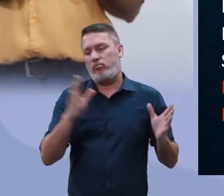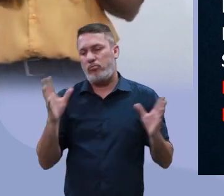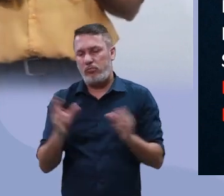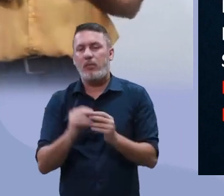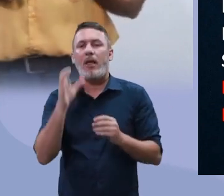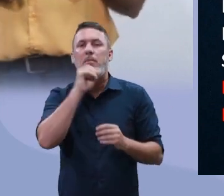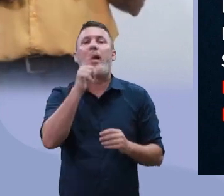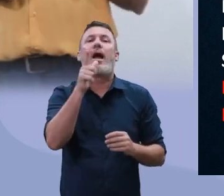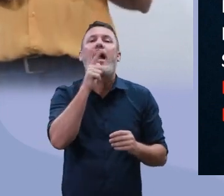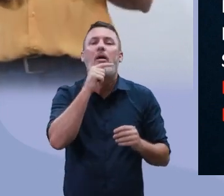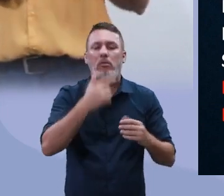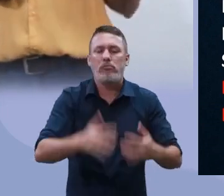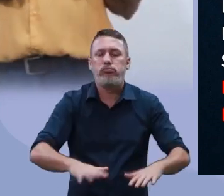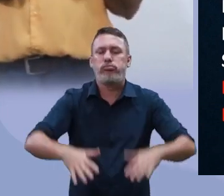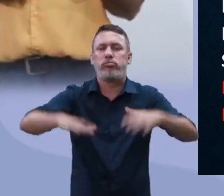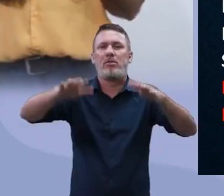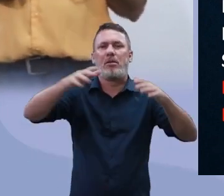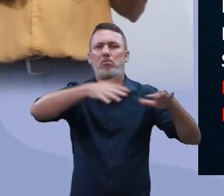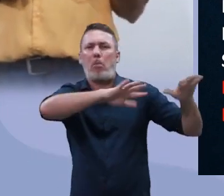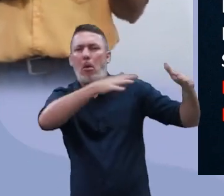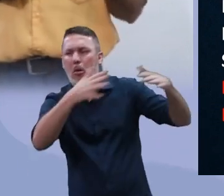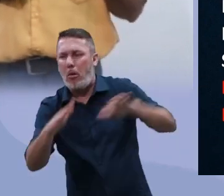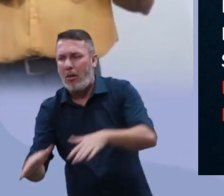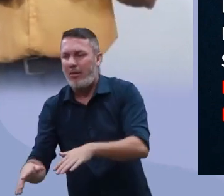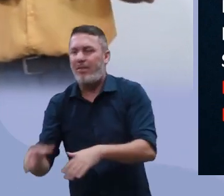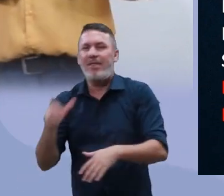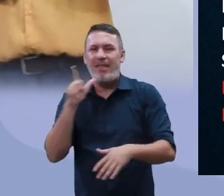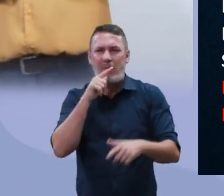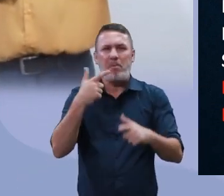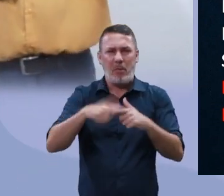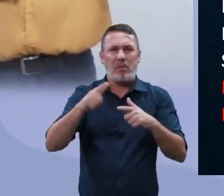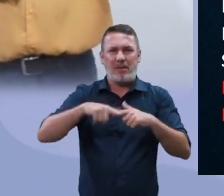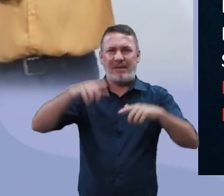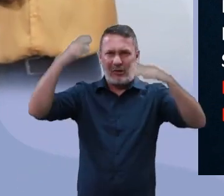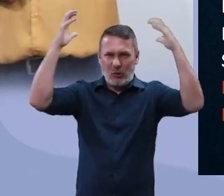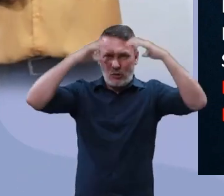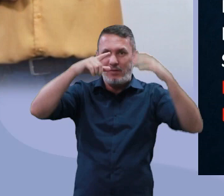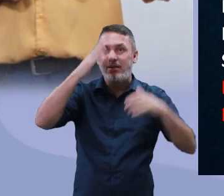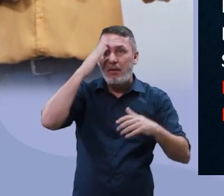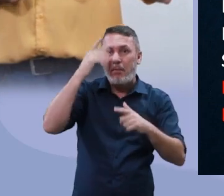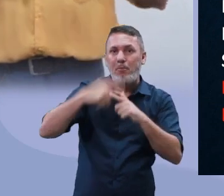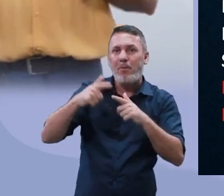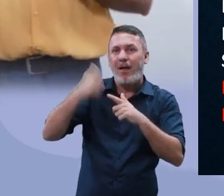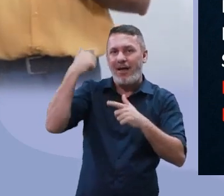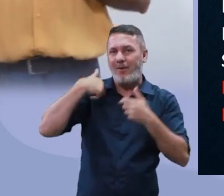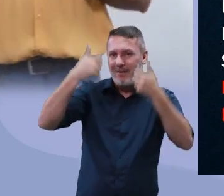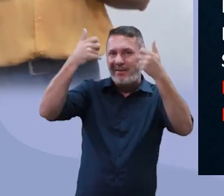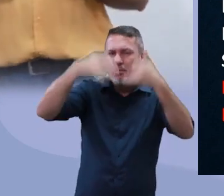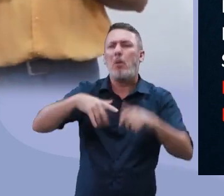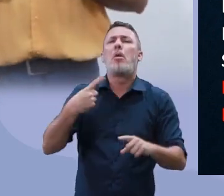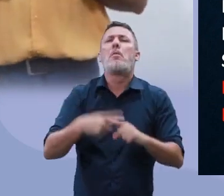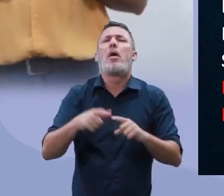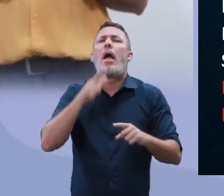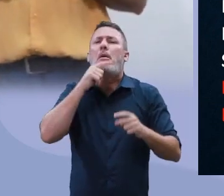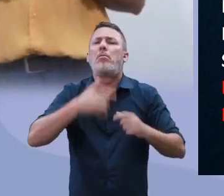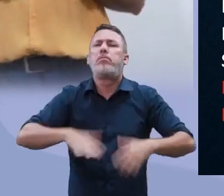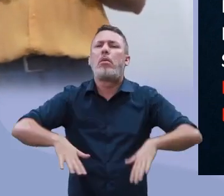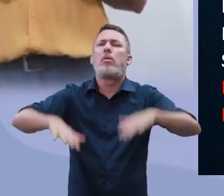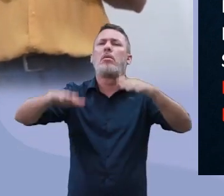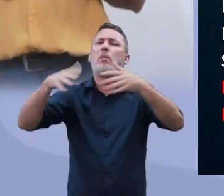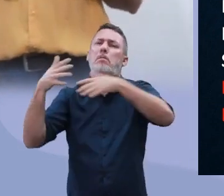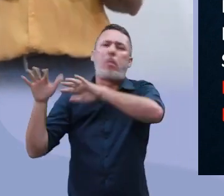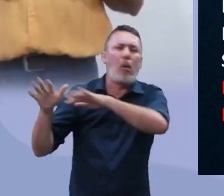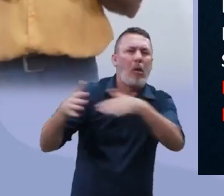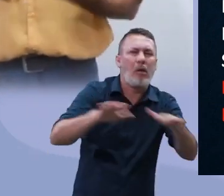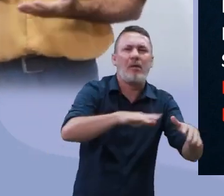né? Só para enfatizarmos, as enchentes elas se dão por um problema que nós vimos lá na Ilha de Calouro e que eu acabei citando e falei com